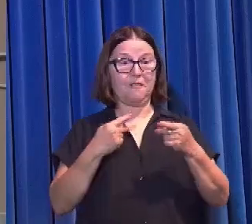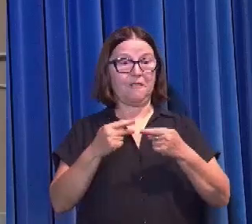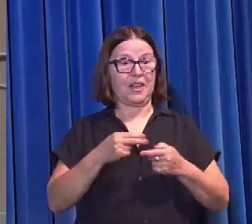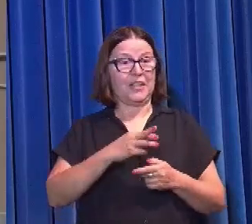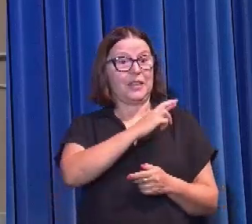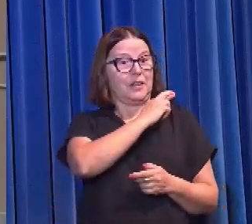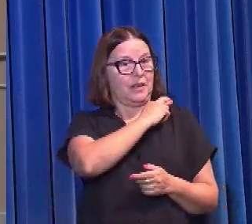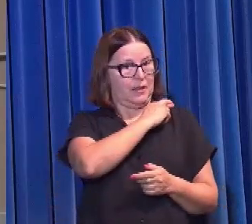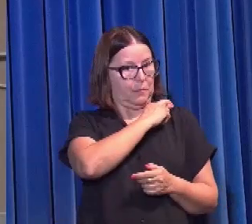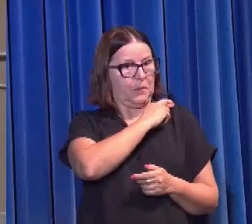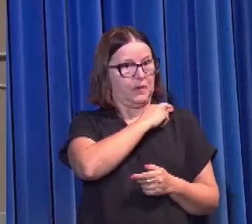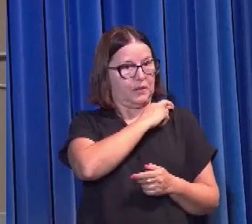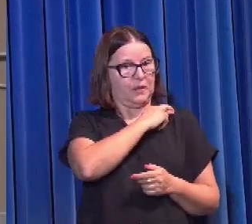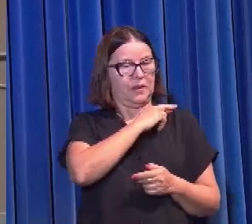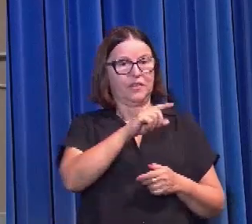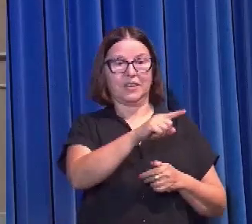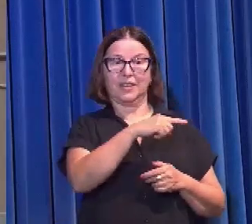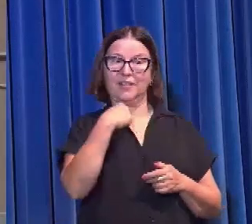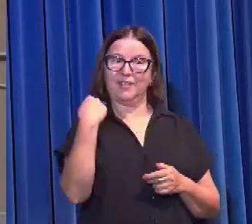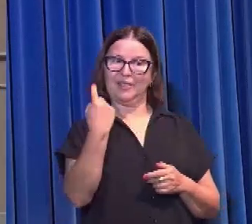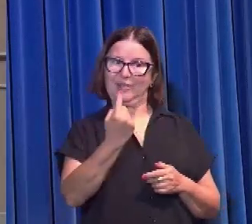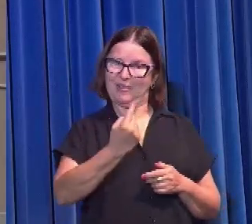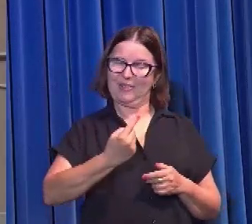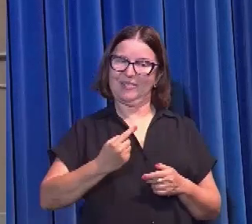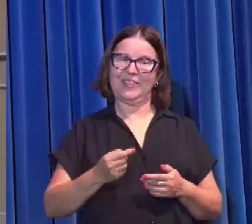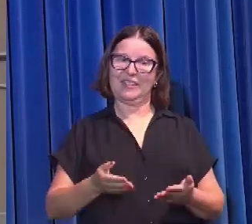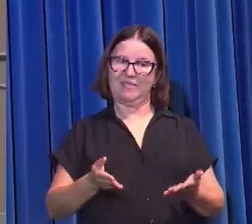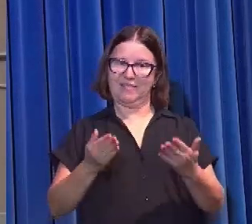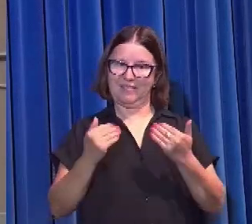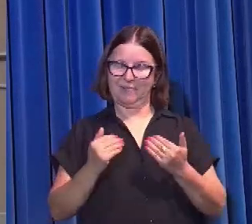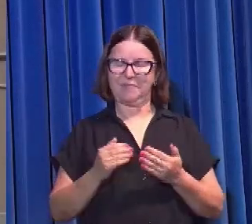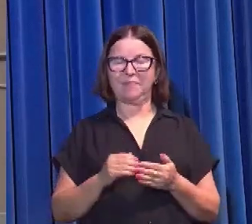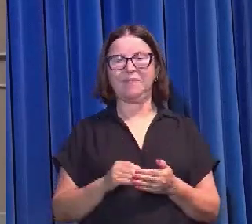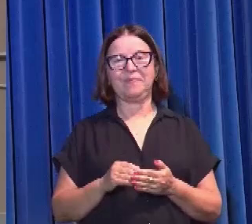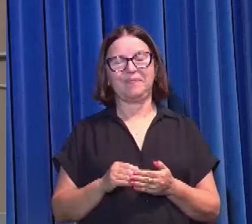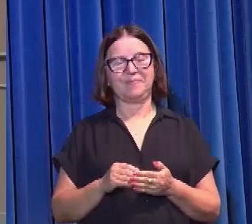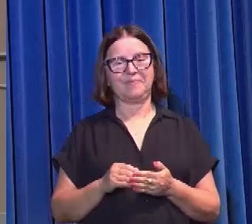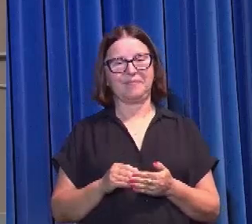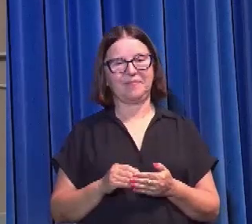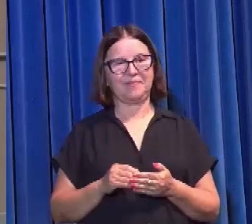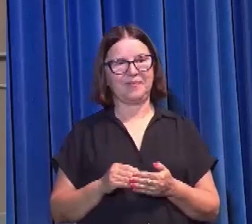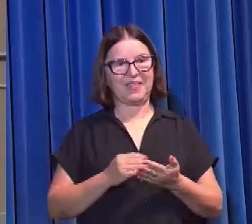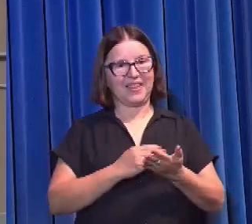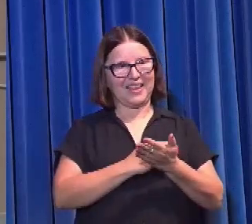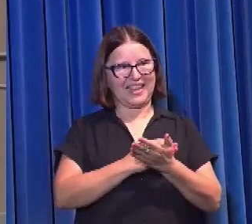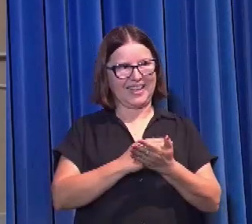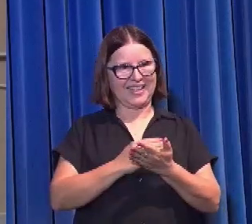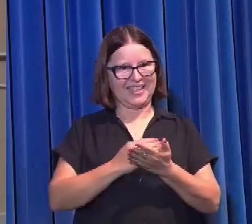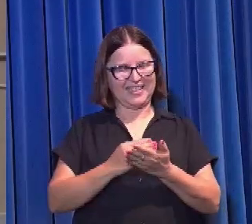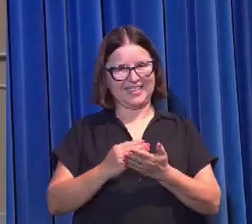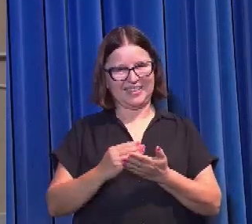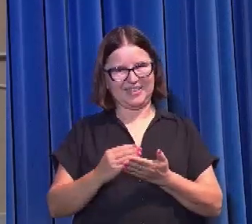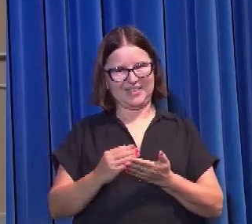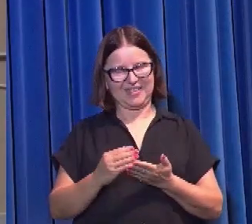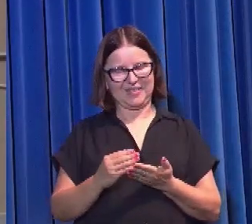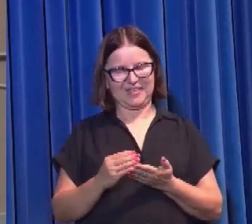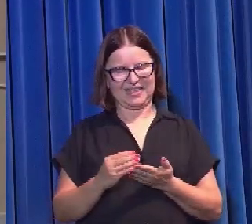esses privilégios que foram dados nos conduzem. Então ele começa aqui este